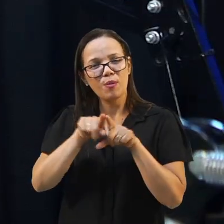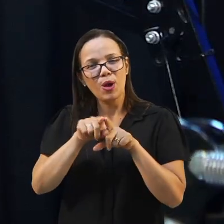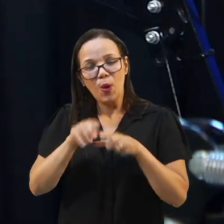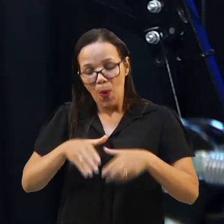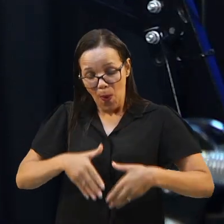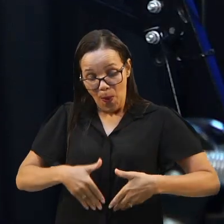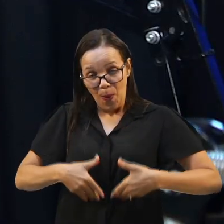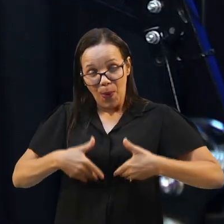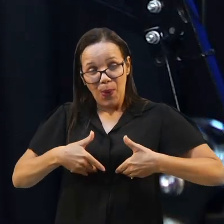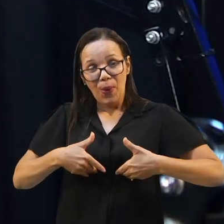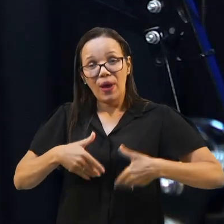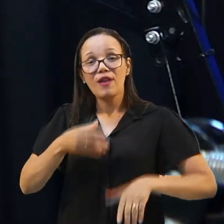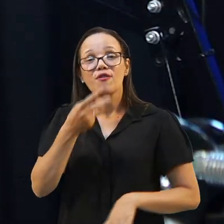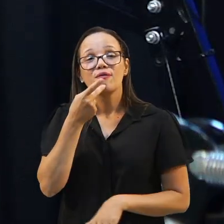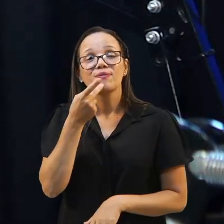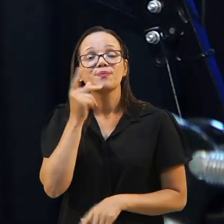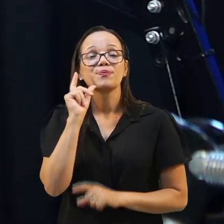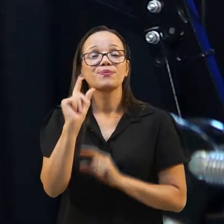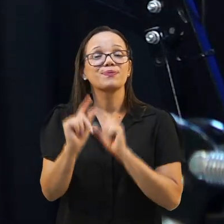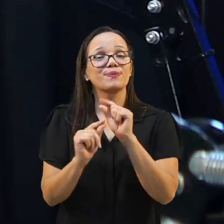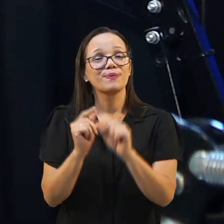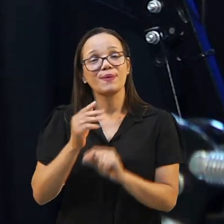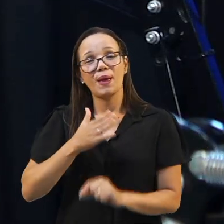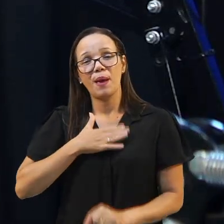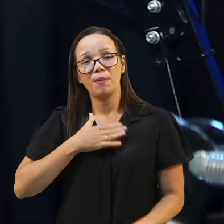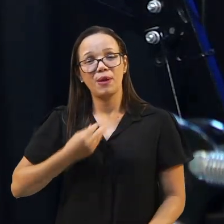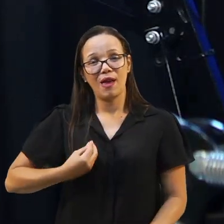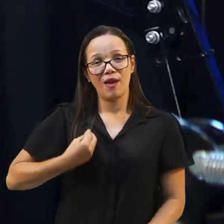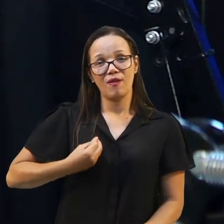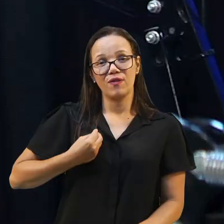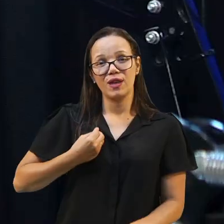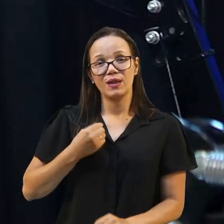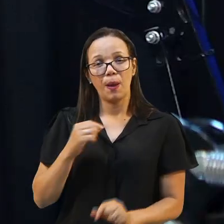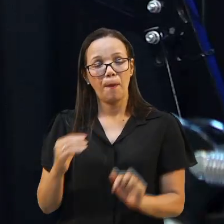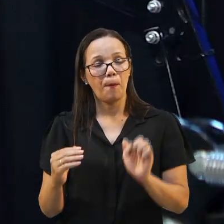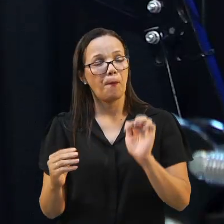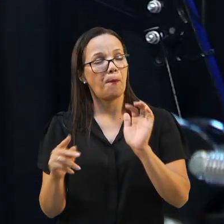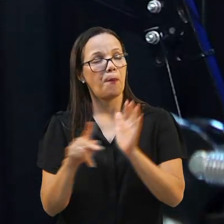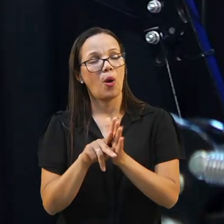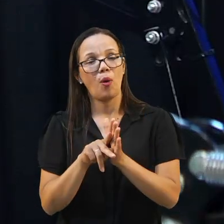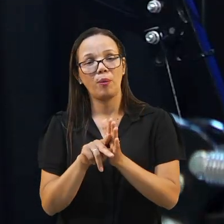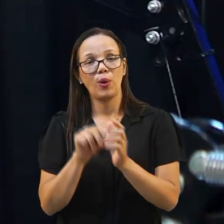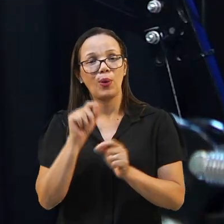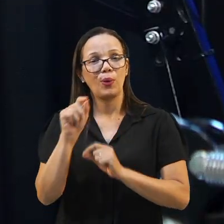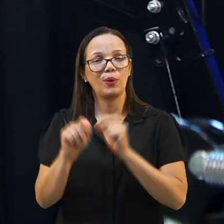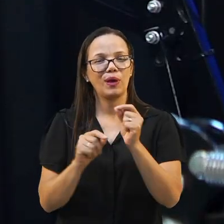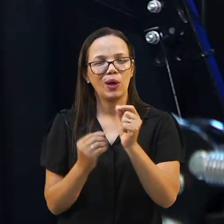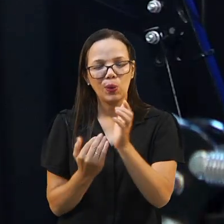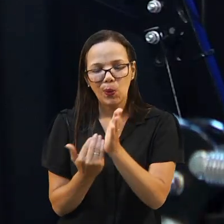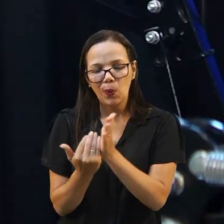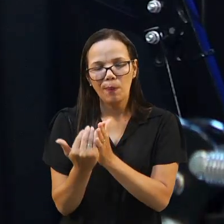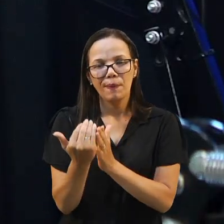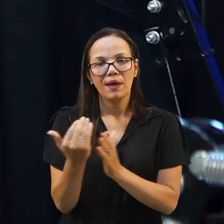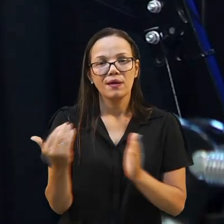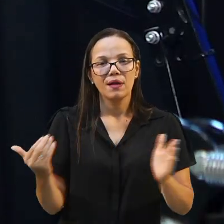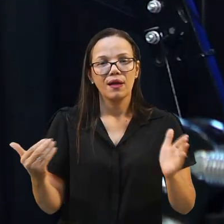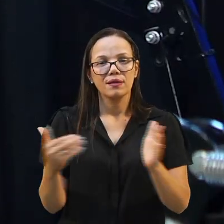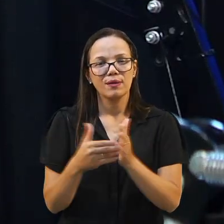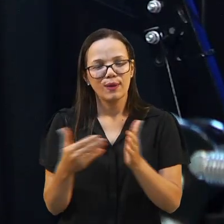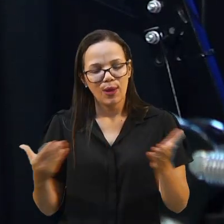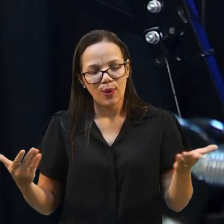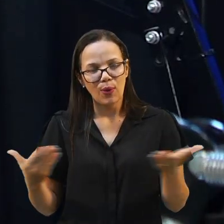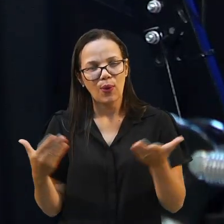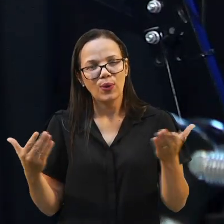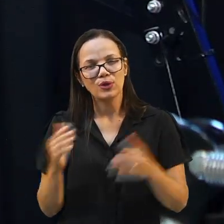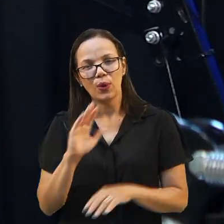né? E dizer que a minha vida foi pautada desde o princípio,